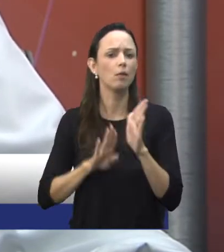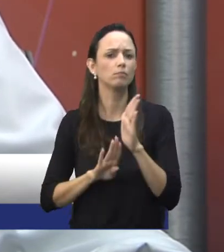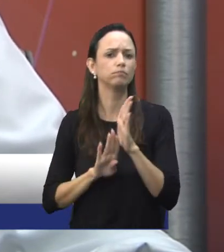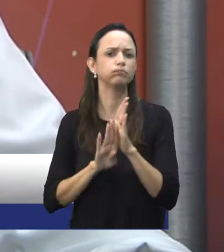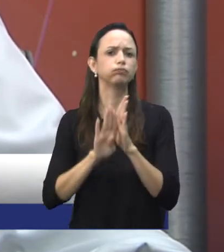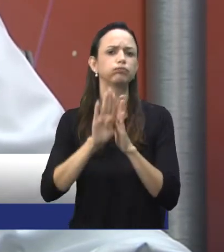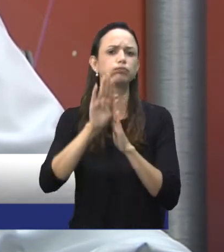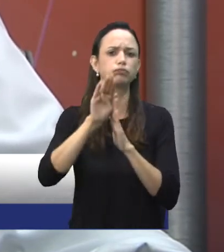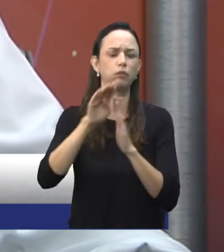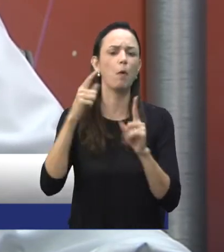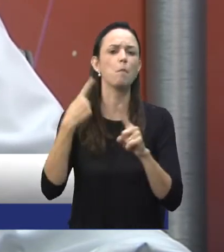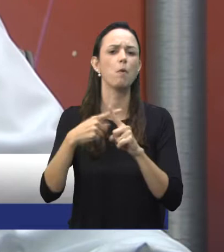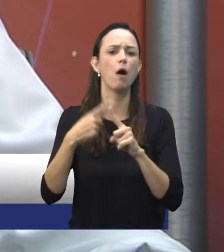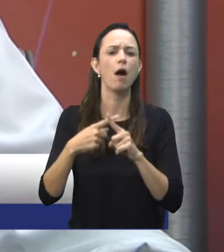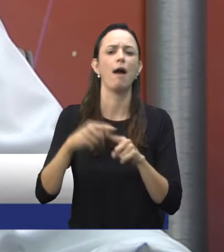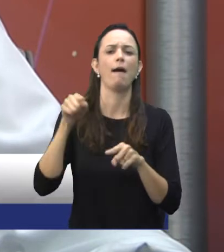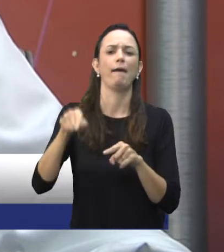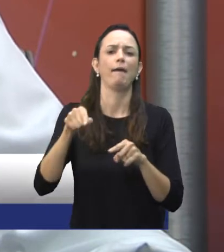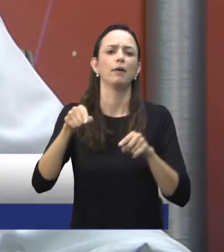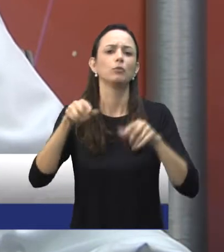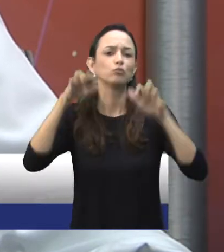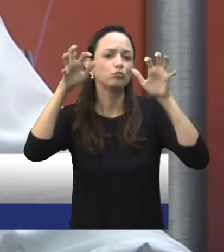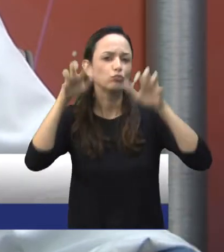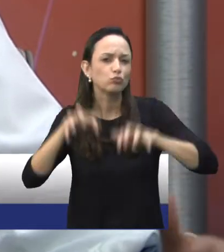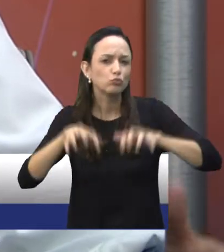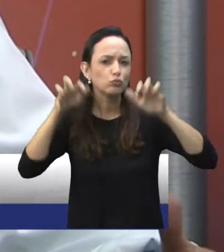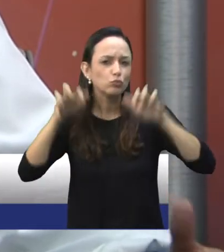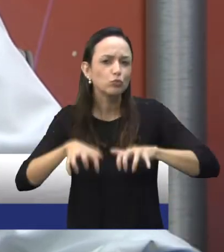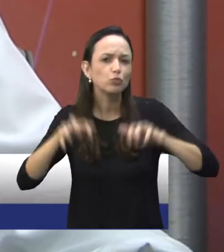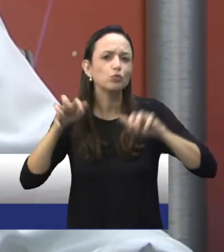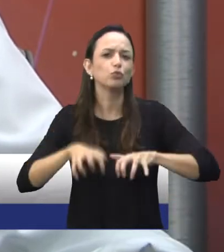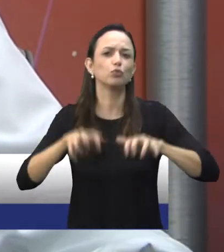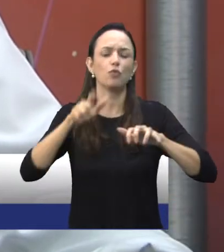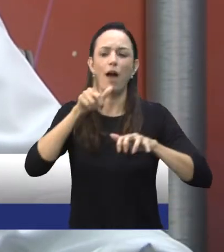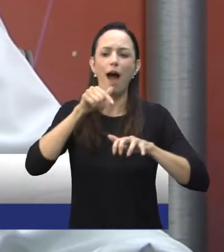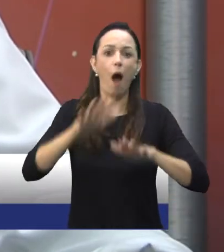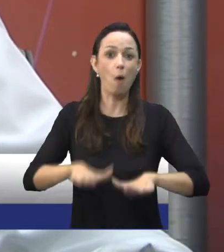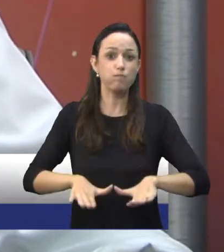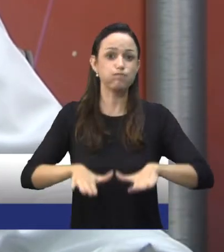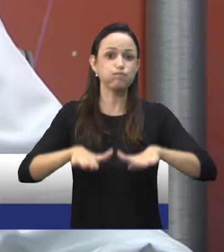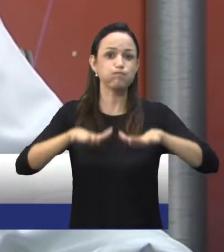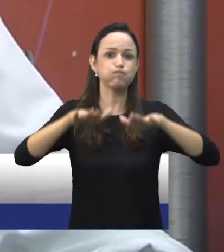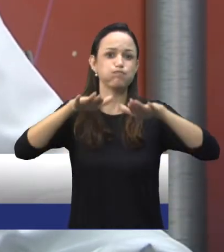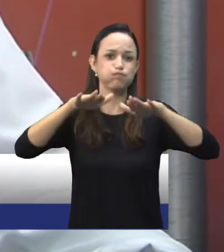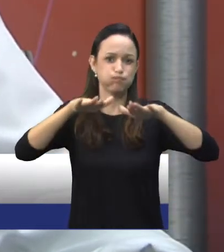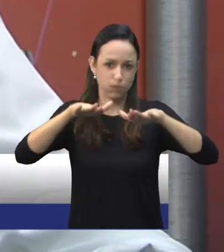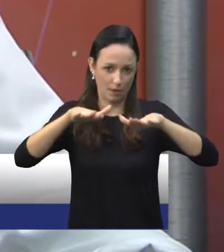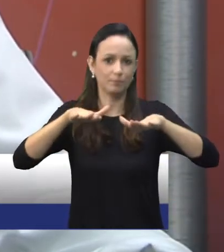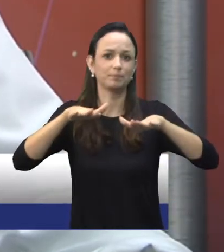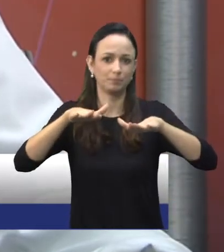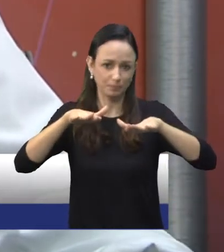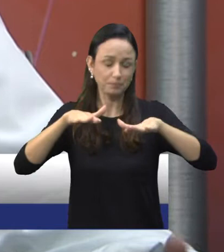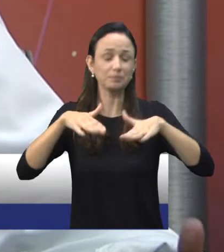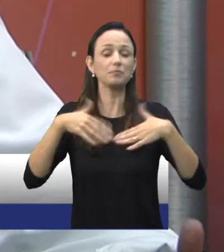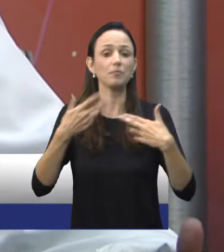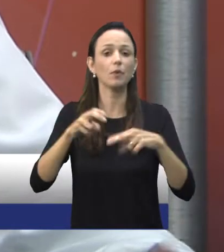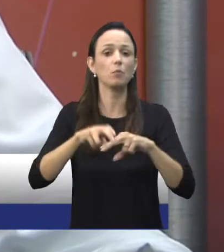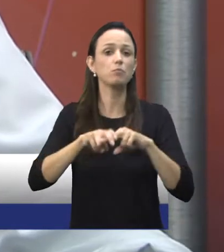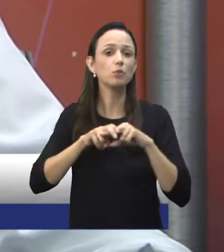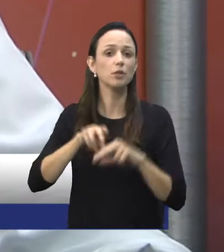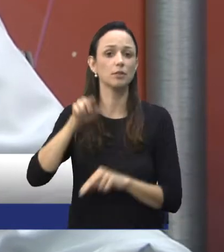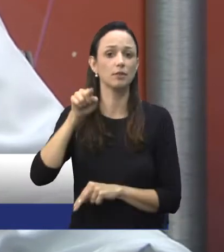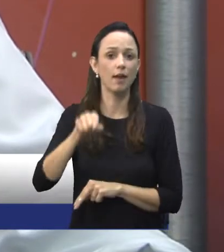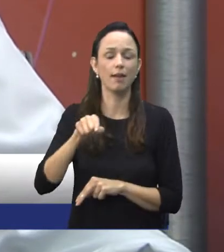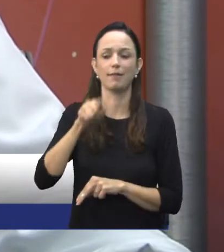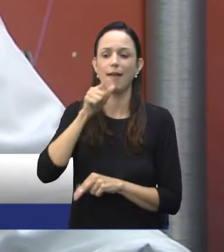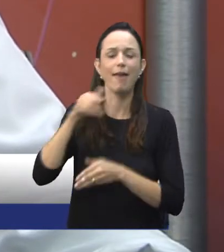altíssimo índice pluviométrico, ou seja, de grande quantidade de chuvas que levam às enchentes